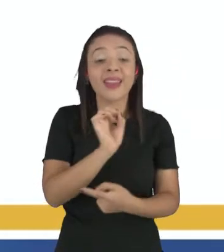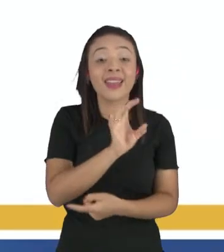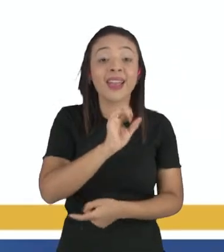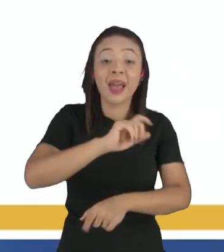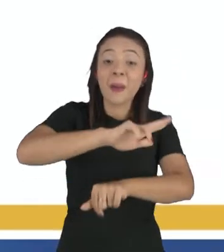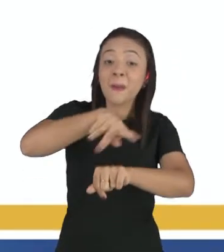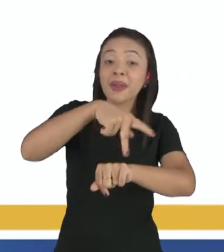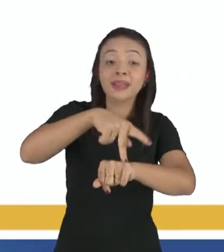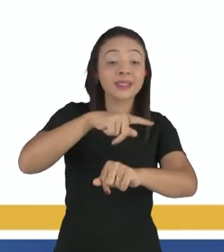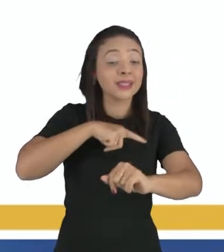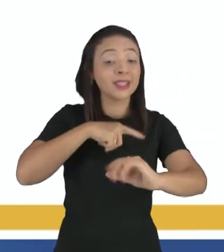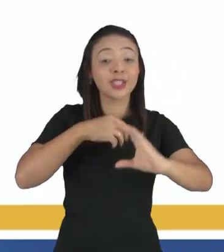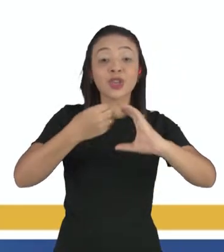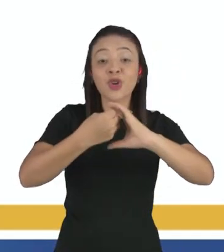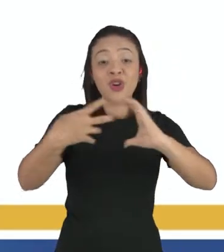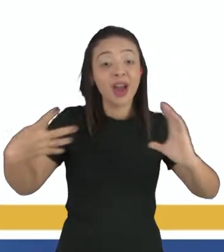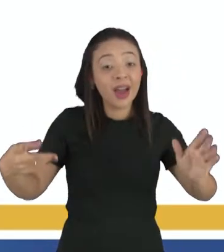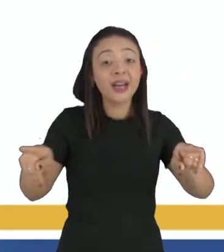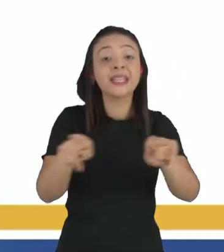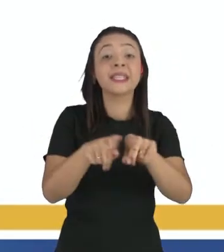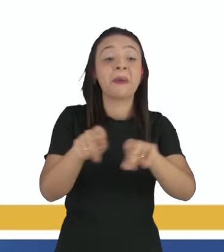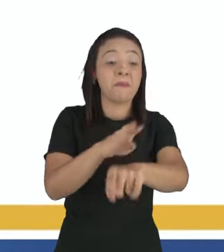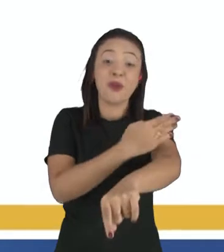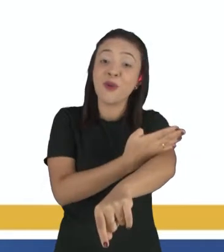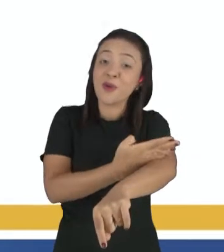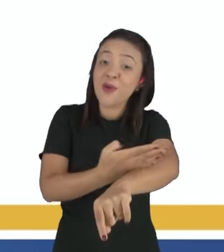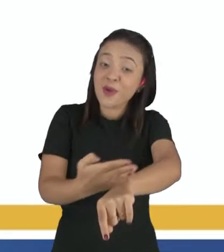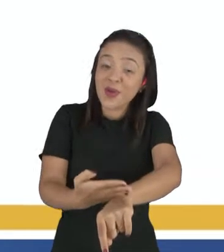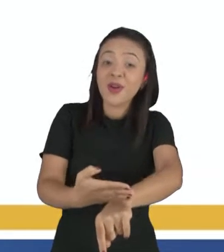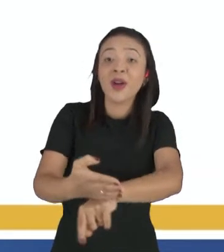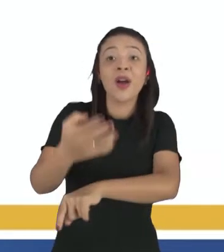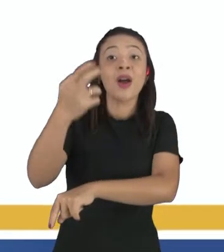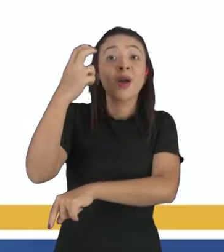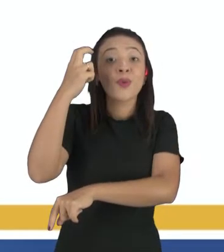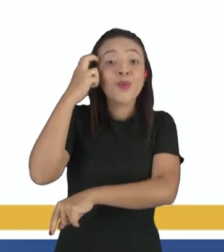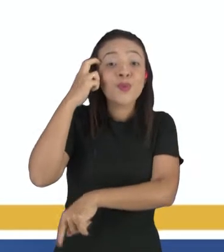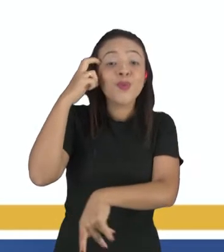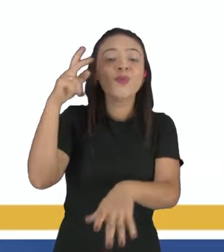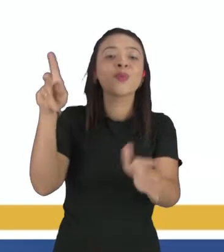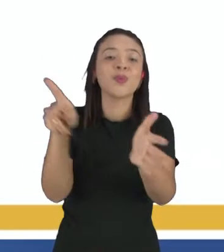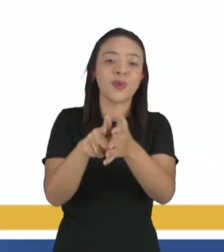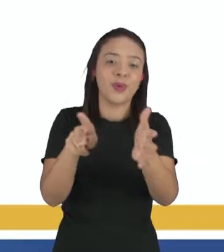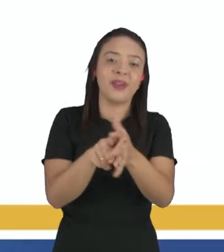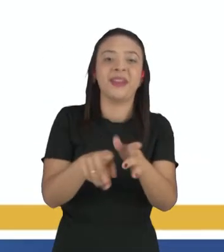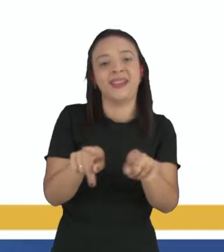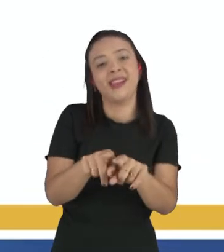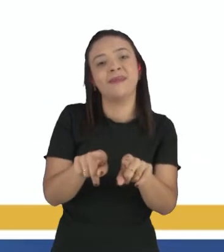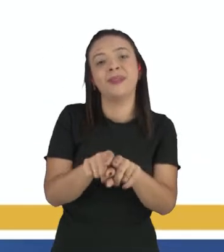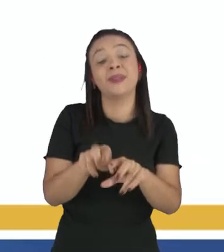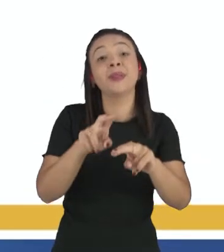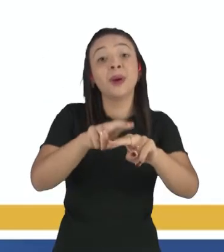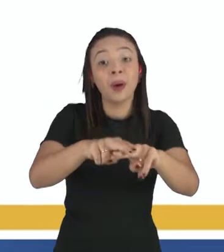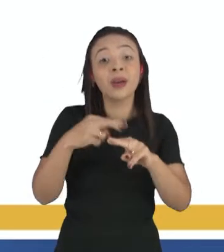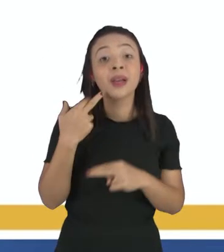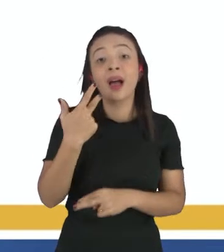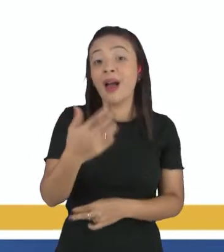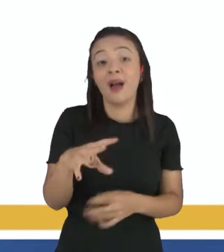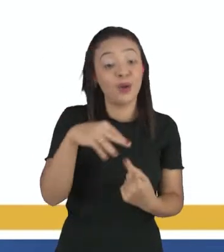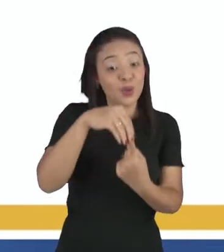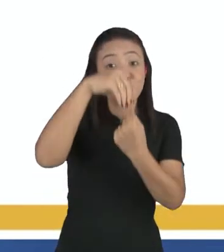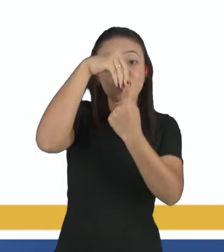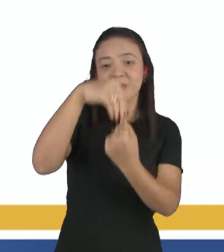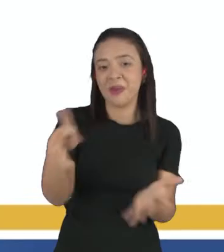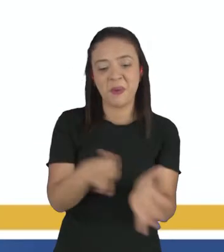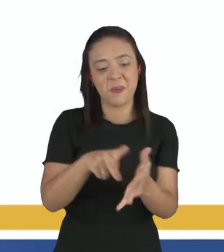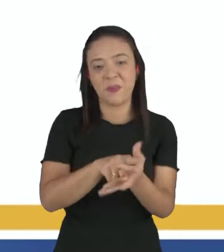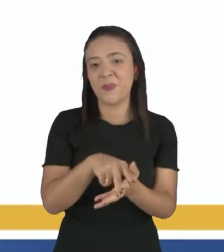tem a sua peculiaridade, seus costumes, os seus, às vezes, seus dialetos, e que faz a língua ser única,